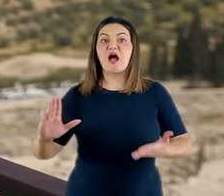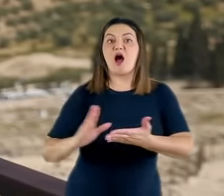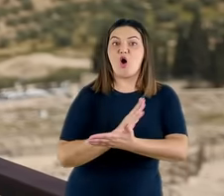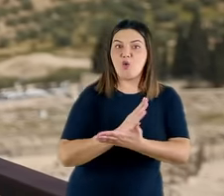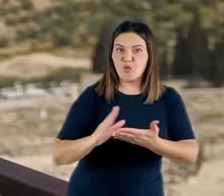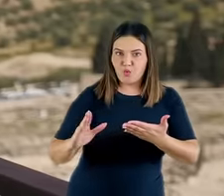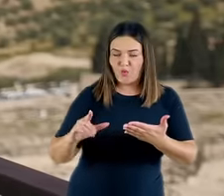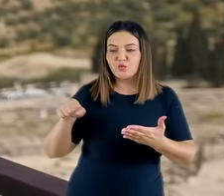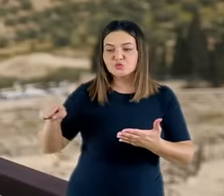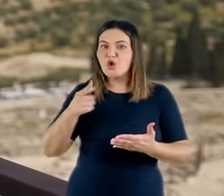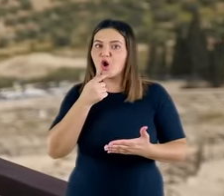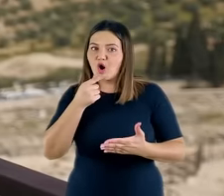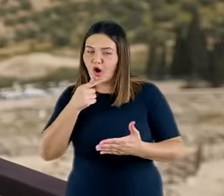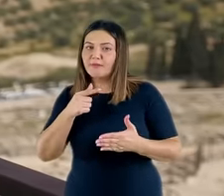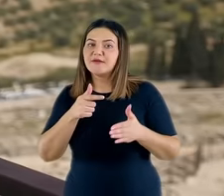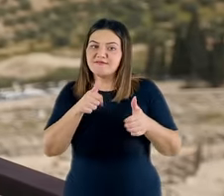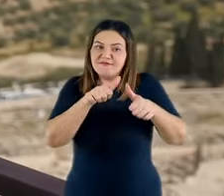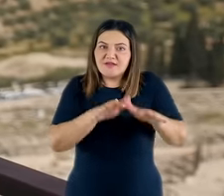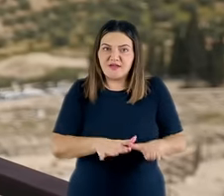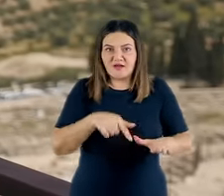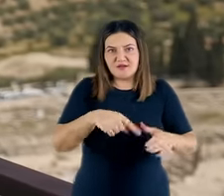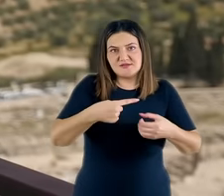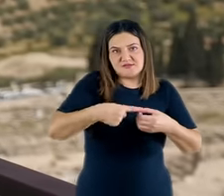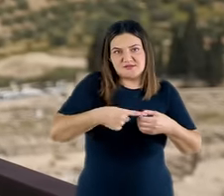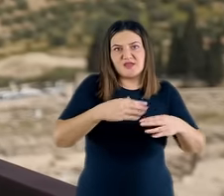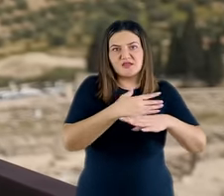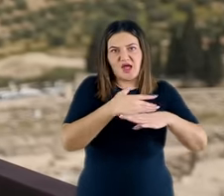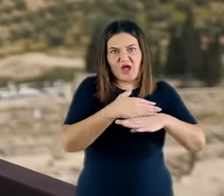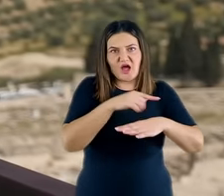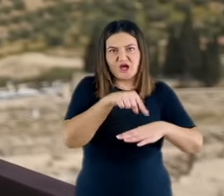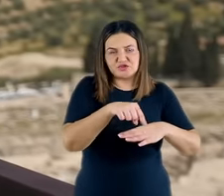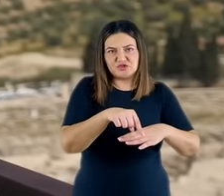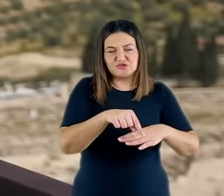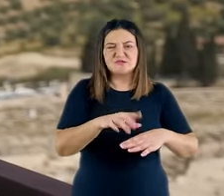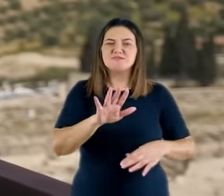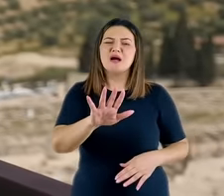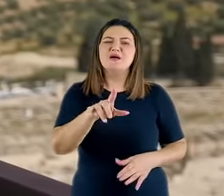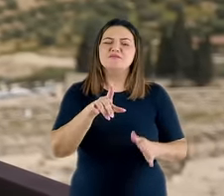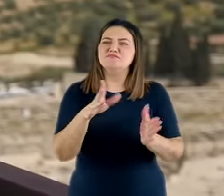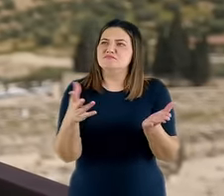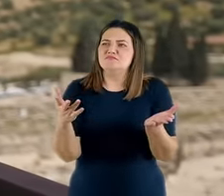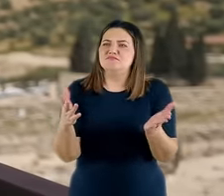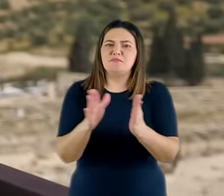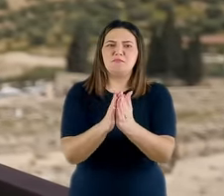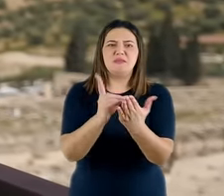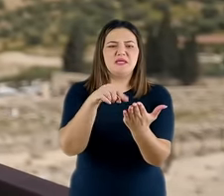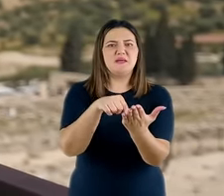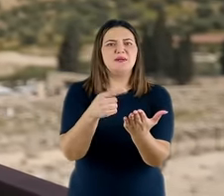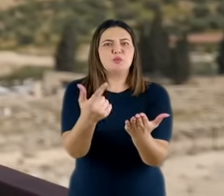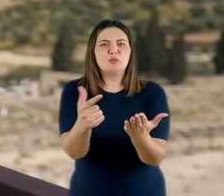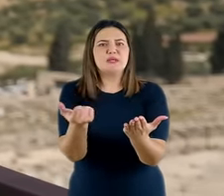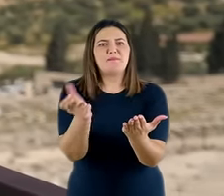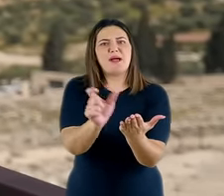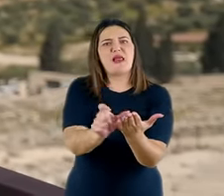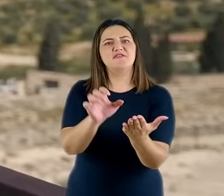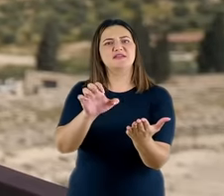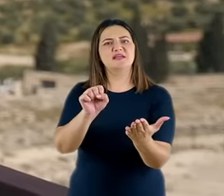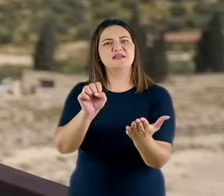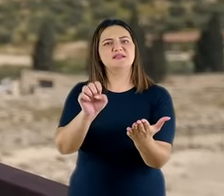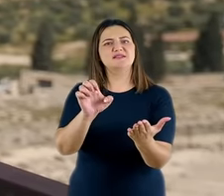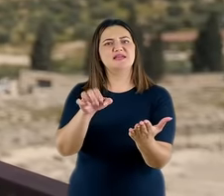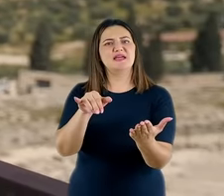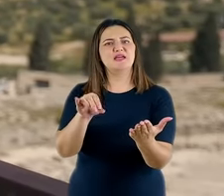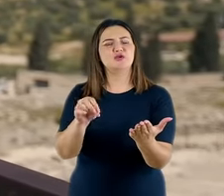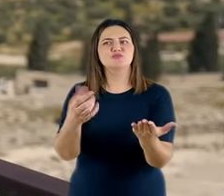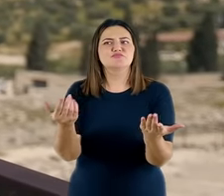continuavam morando dentro das cidades. E você pode perguntar, mas se os essênios não são mencionados na Bíblia, qual a relação deles